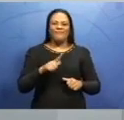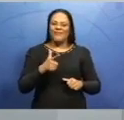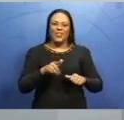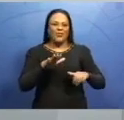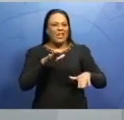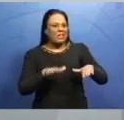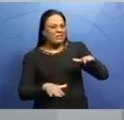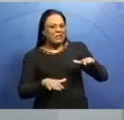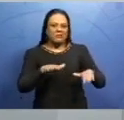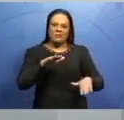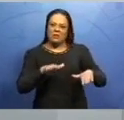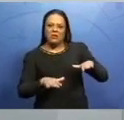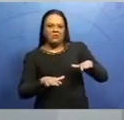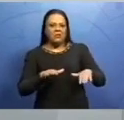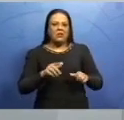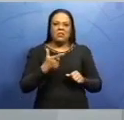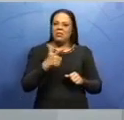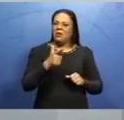a possibilidade.